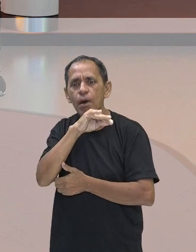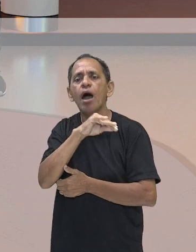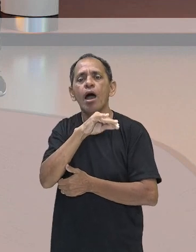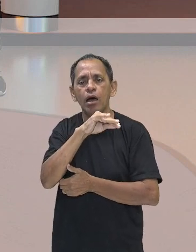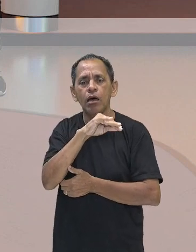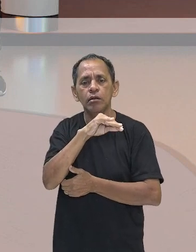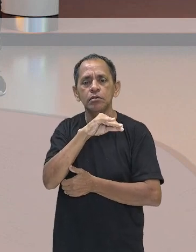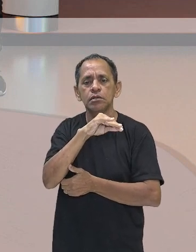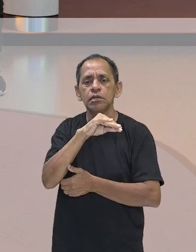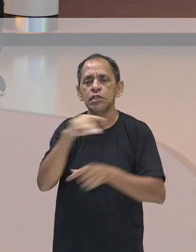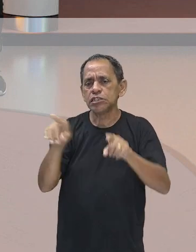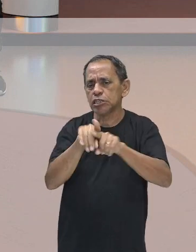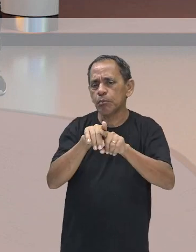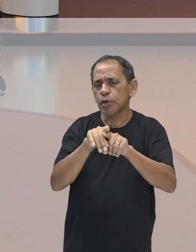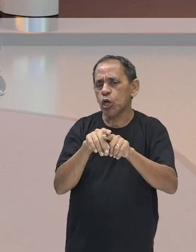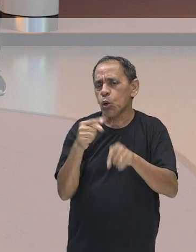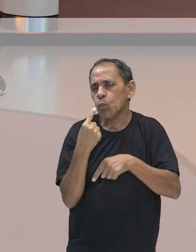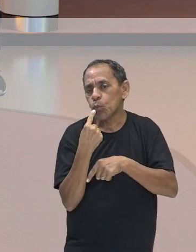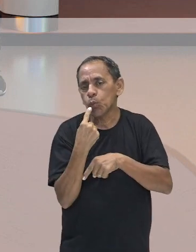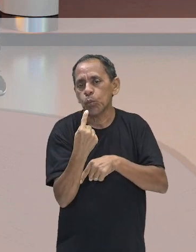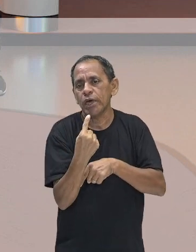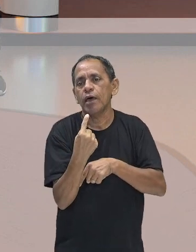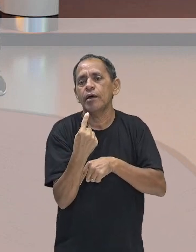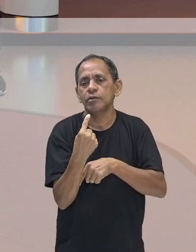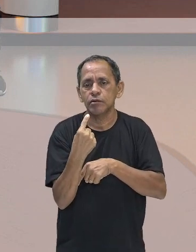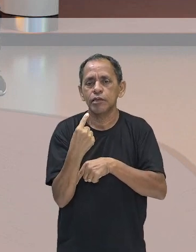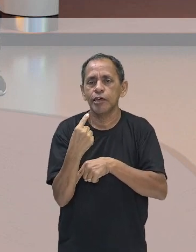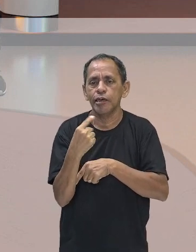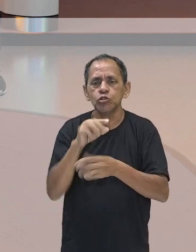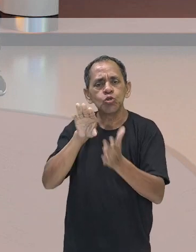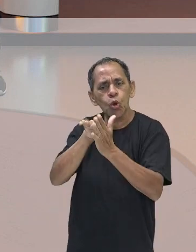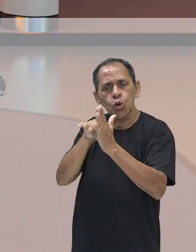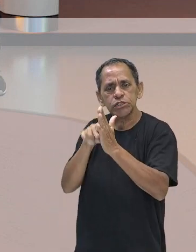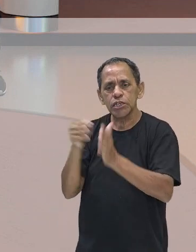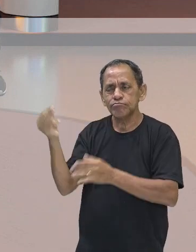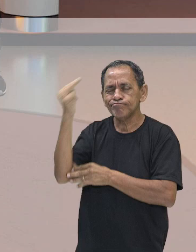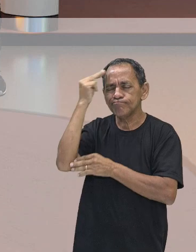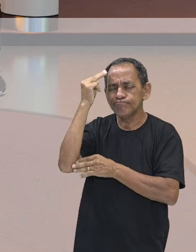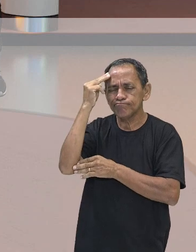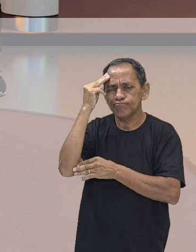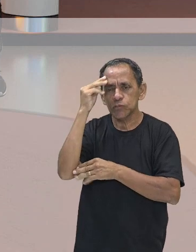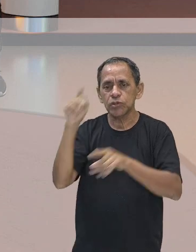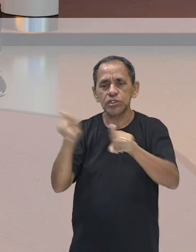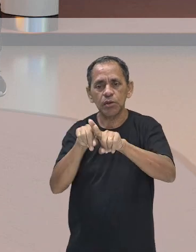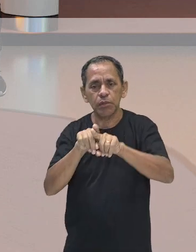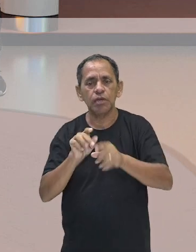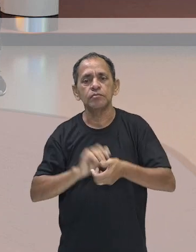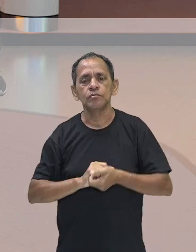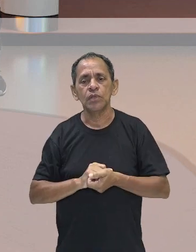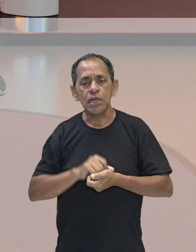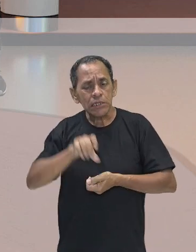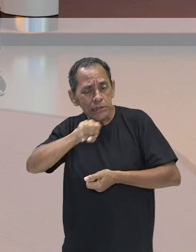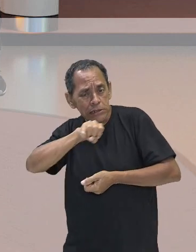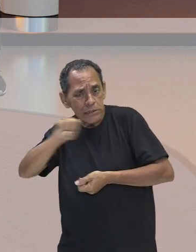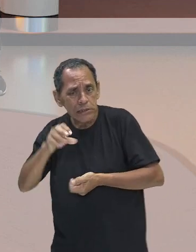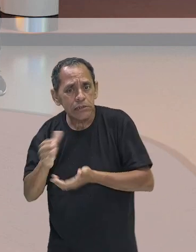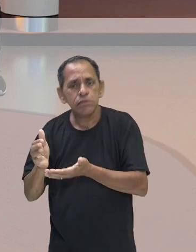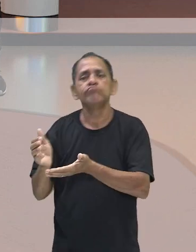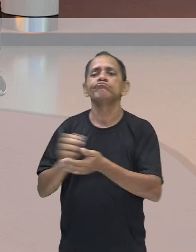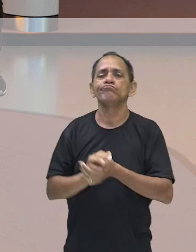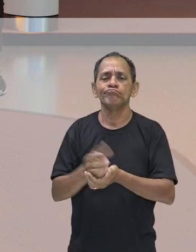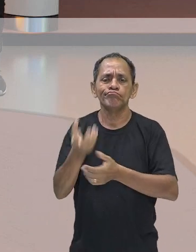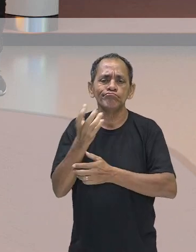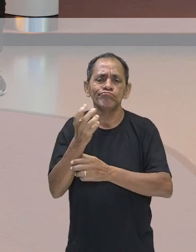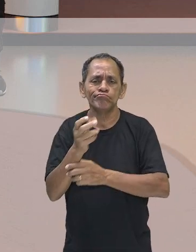bem perto do conceito de memória. Quando você quer descobrir algo, investigar algo que uma